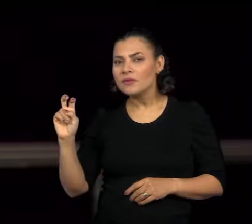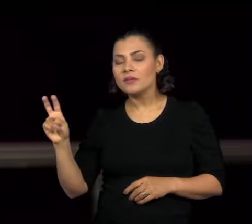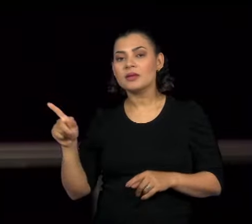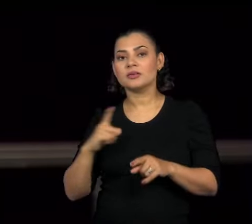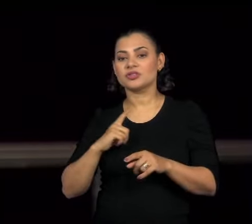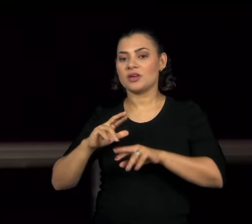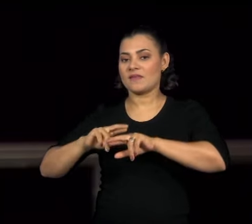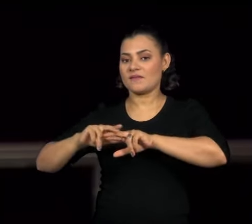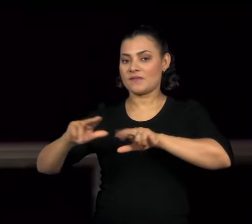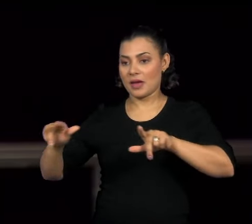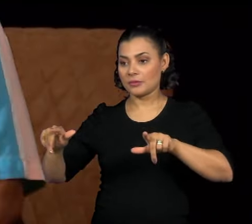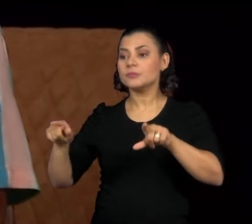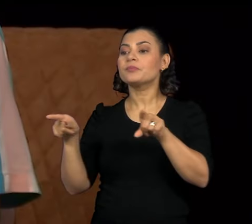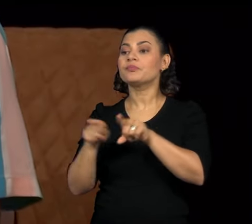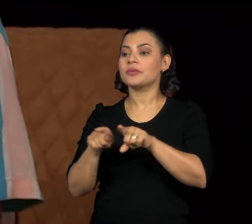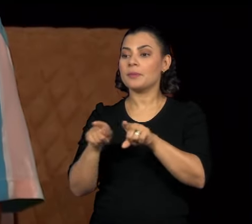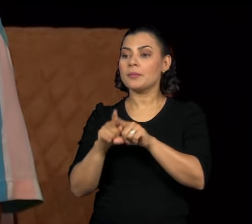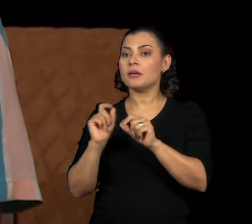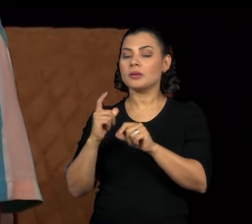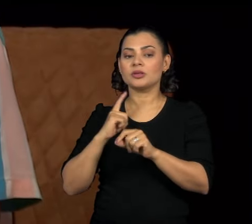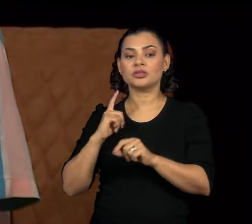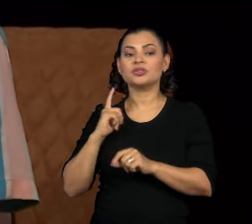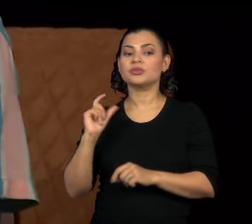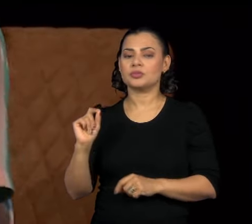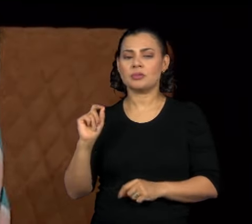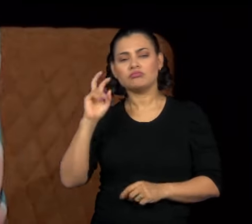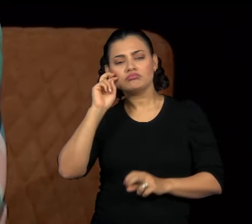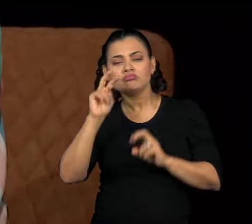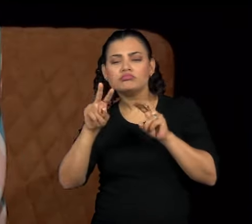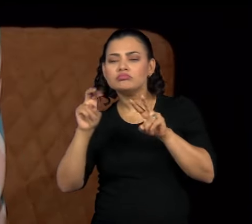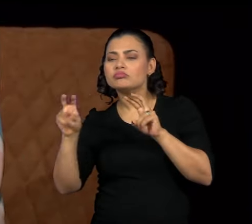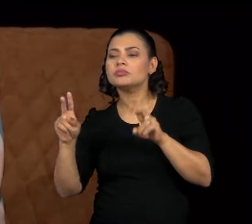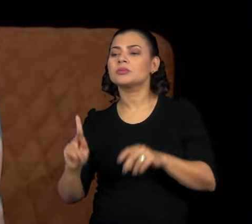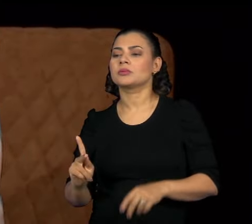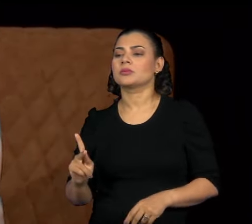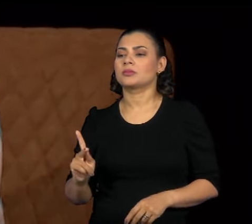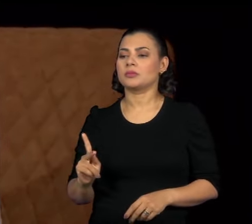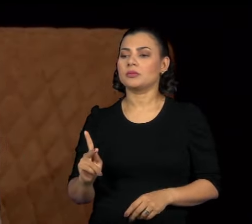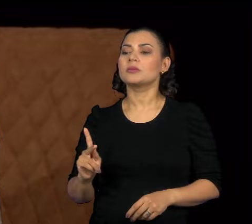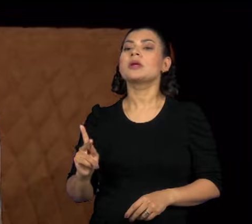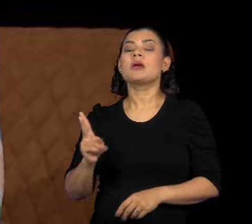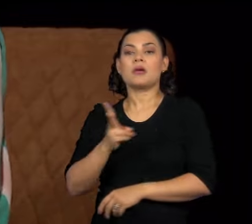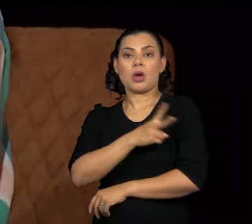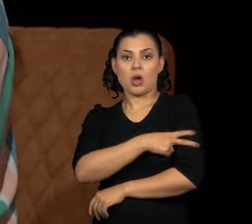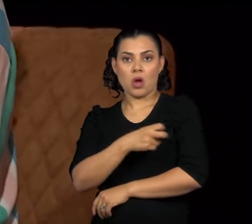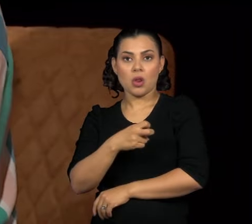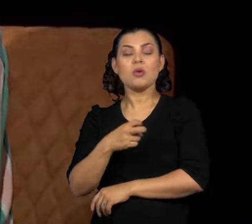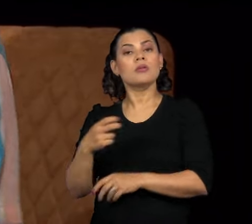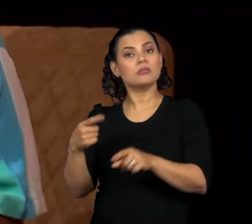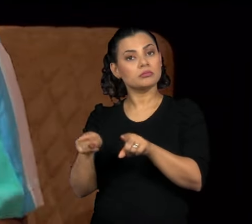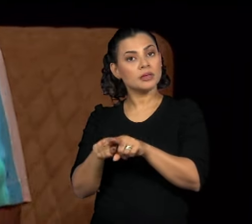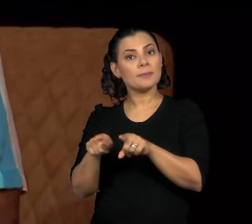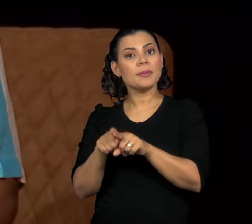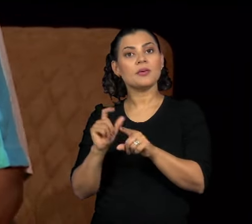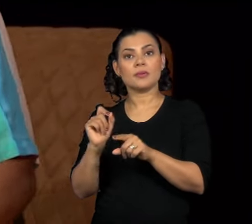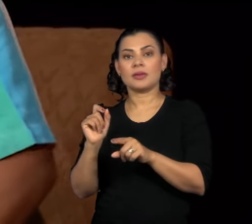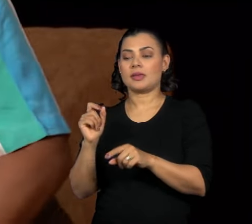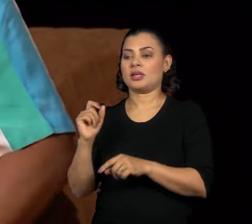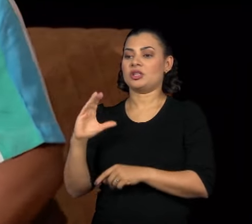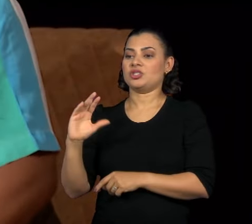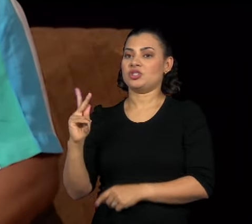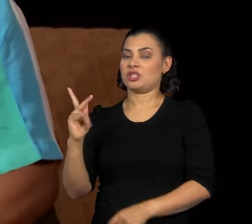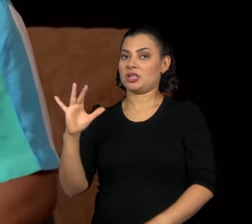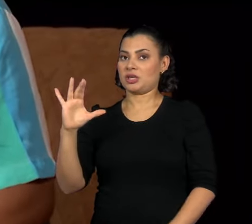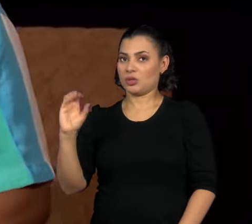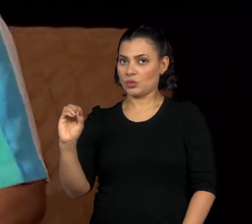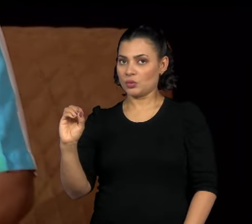marajás e tal, e ela falava, Chiquinho, quem é de Catolé me chama Cezinha, quem é da Editora Abril me chama Chiquinho.